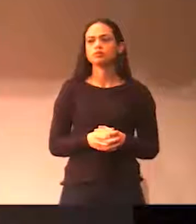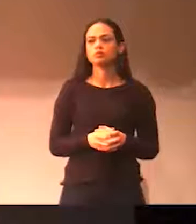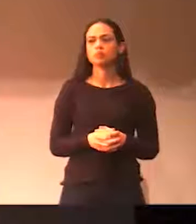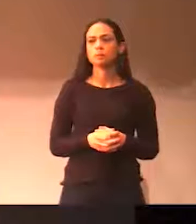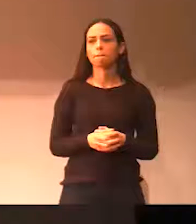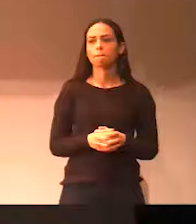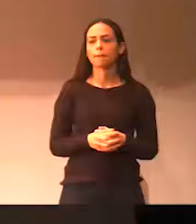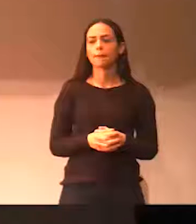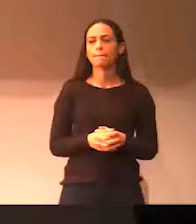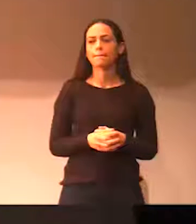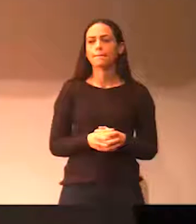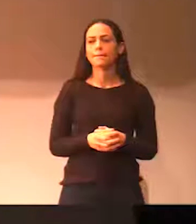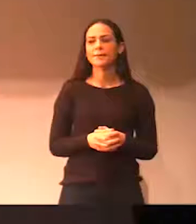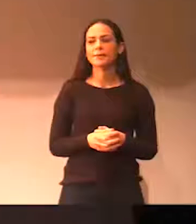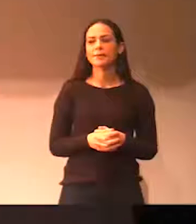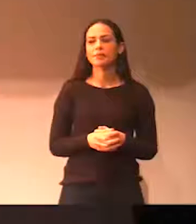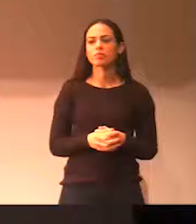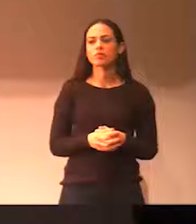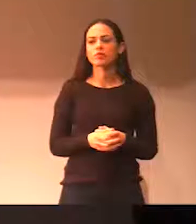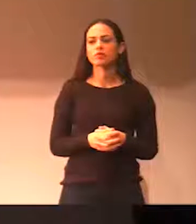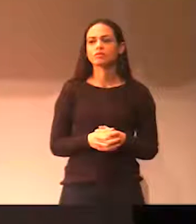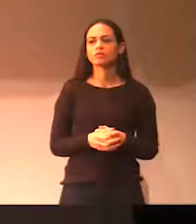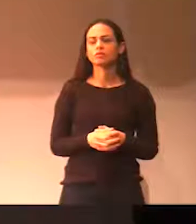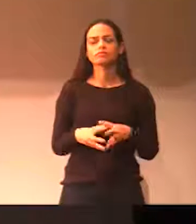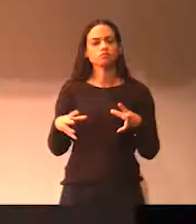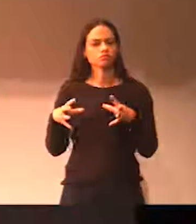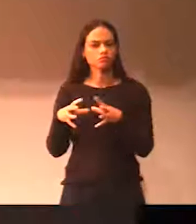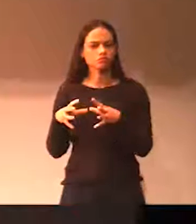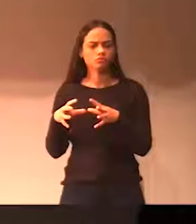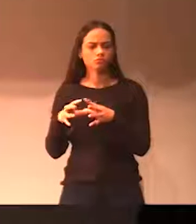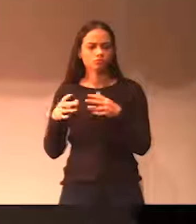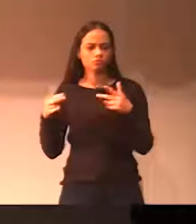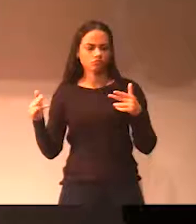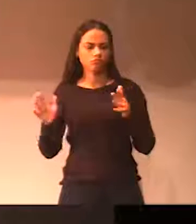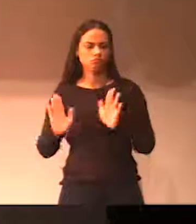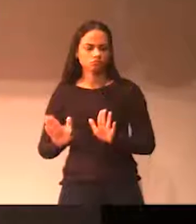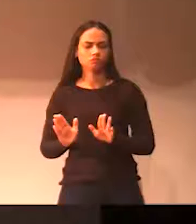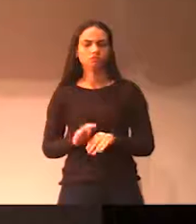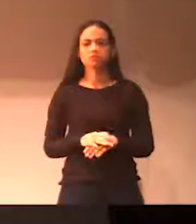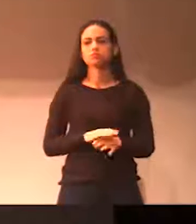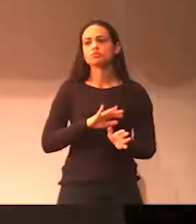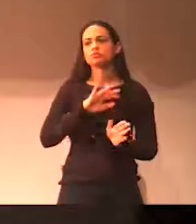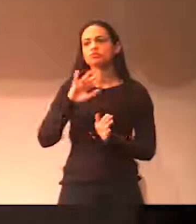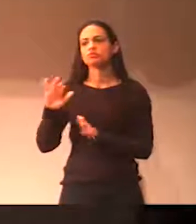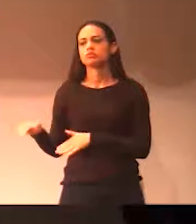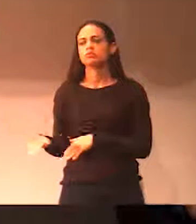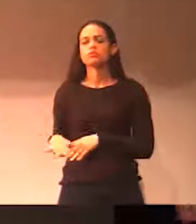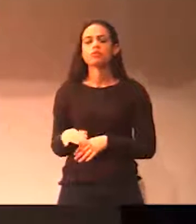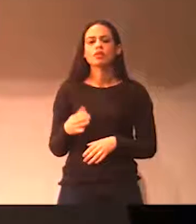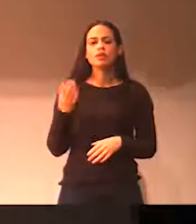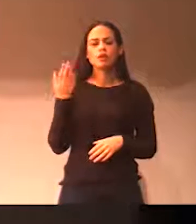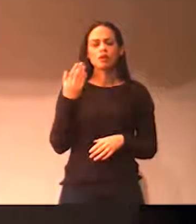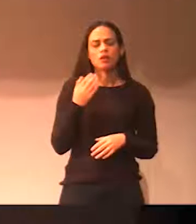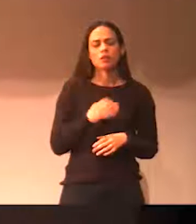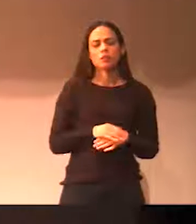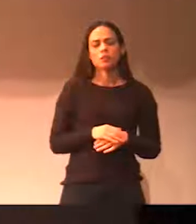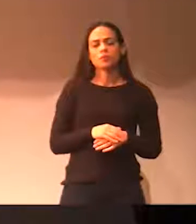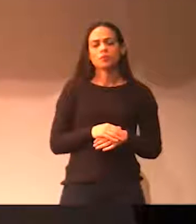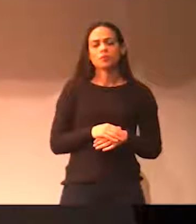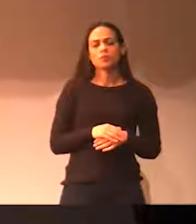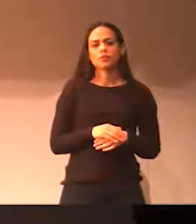pode. Então, bom, sobre a comissão, o que eu queria dizer era isso. As junções de secretarias, que nós acabamos de receber